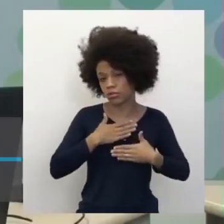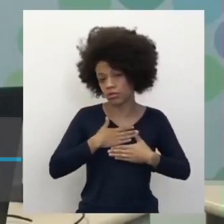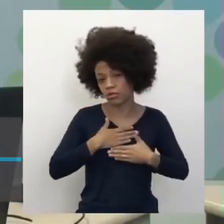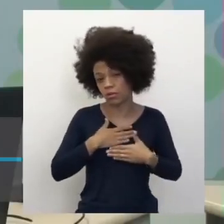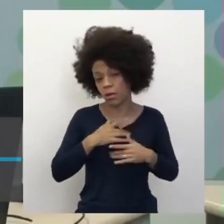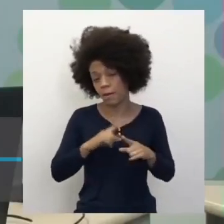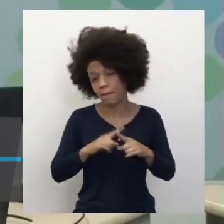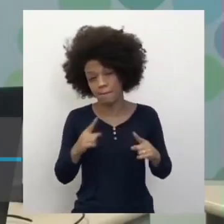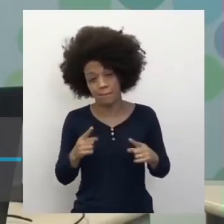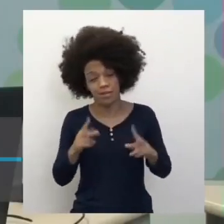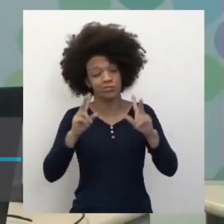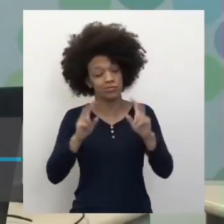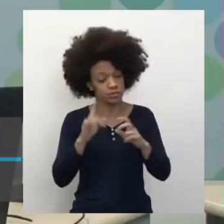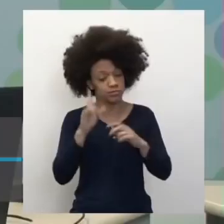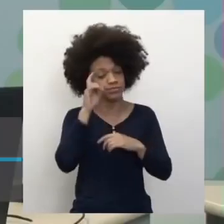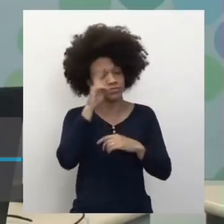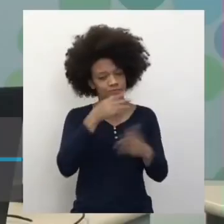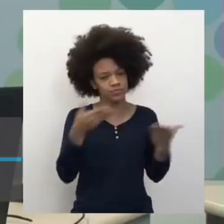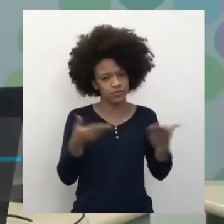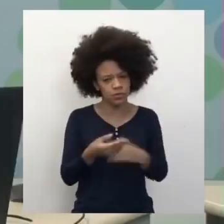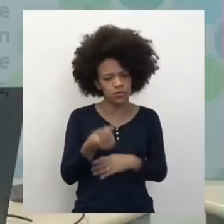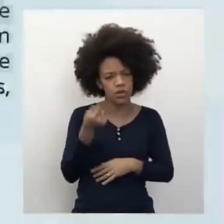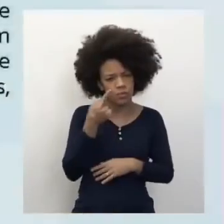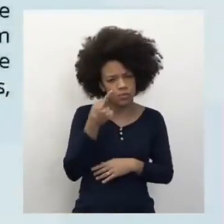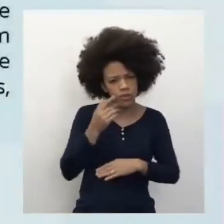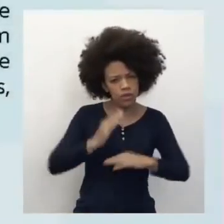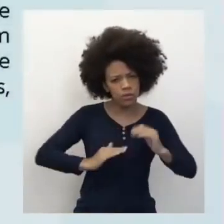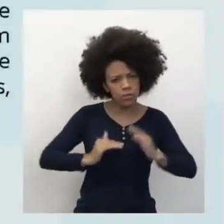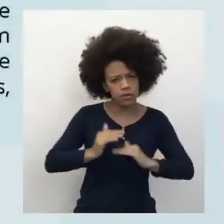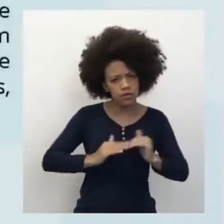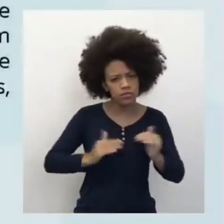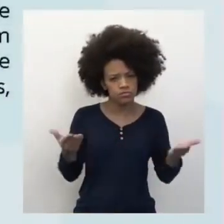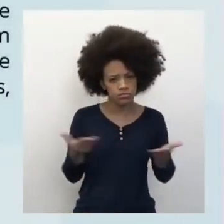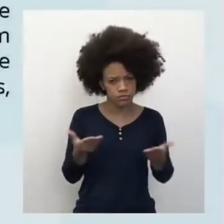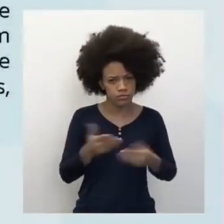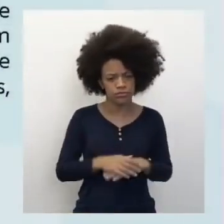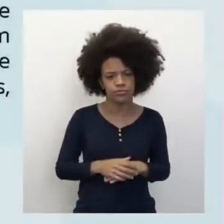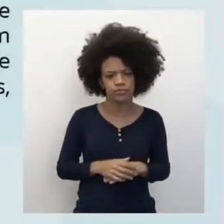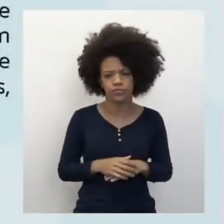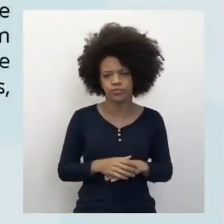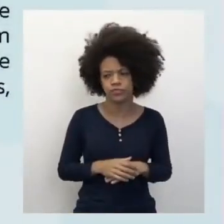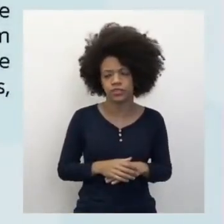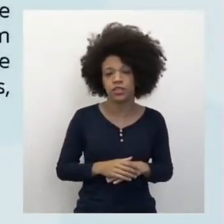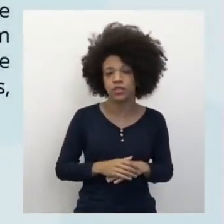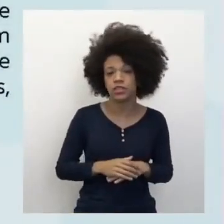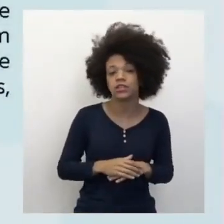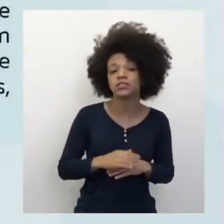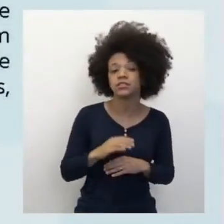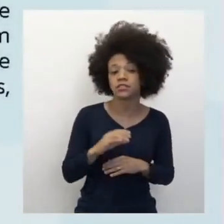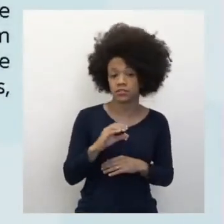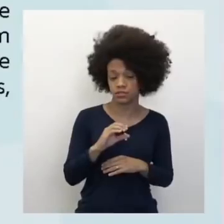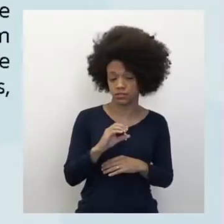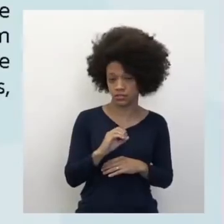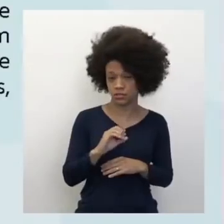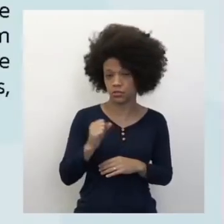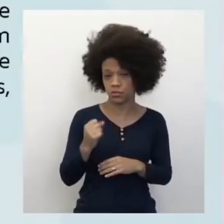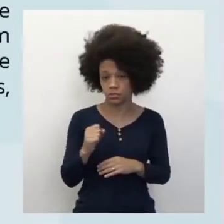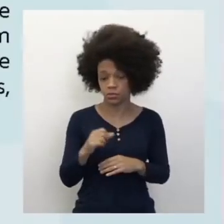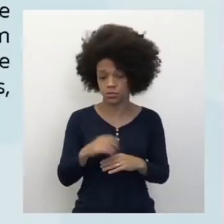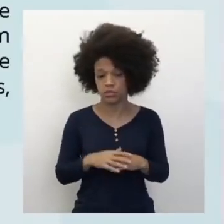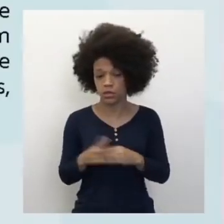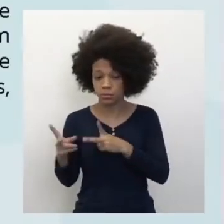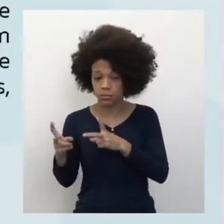tão leve hoje, tá bom? Então vamos ver a habilidade que a gente vai trabalhar aí. Então, ó, é a 08, identificar